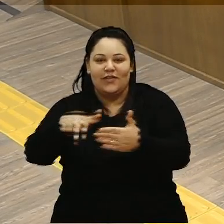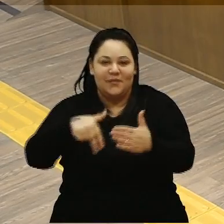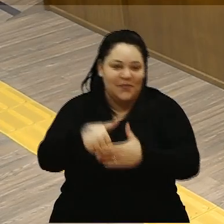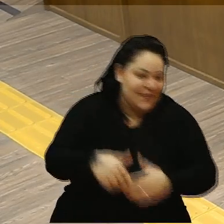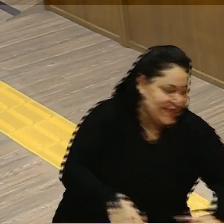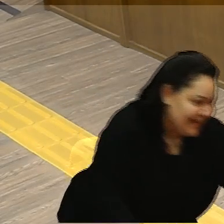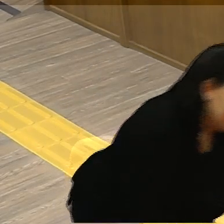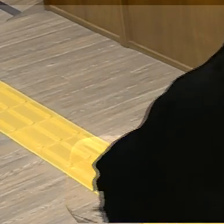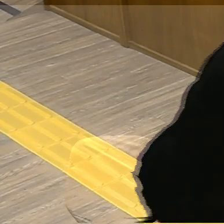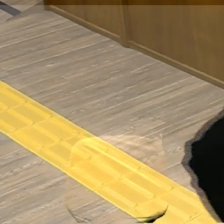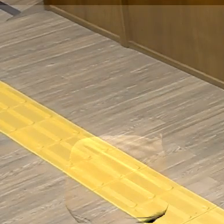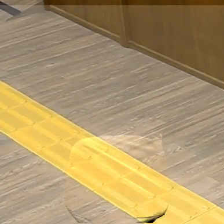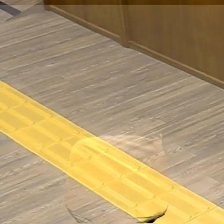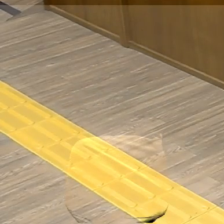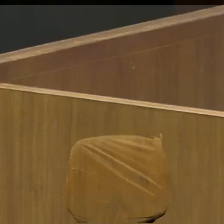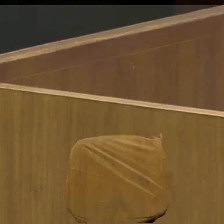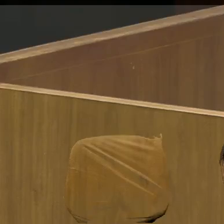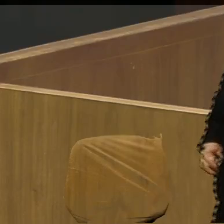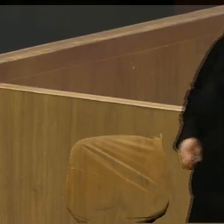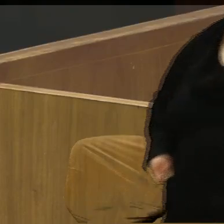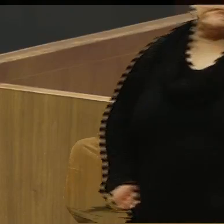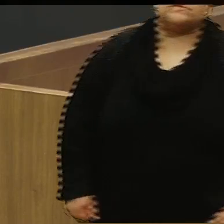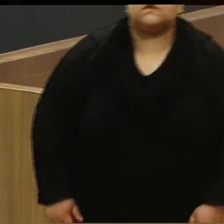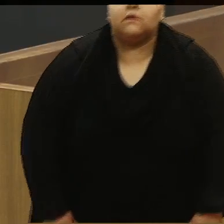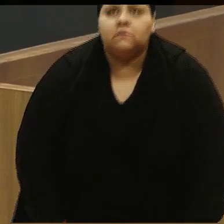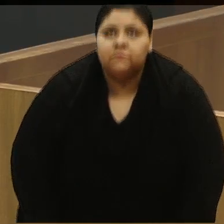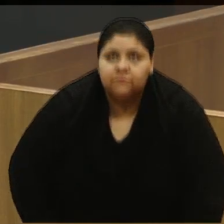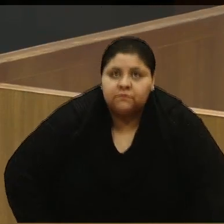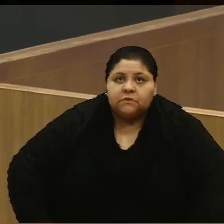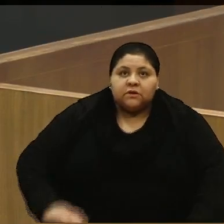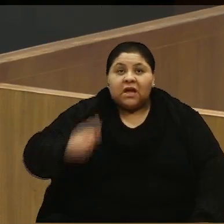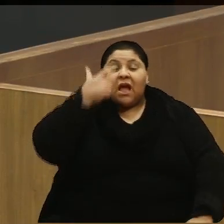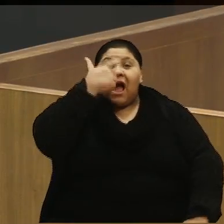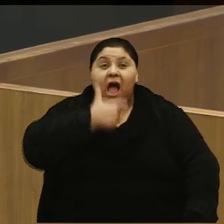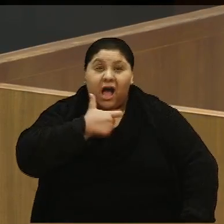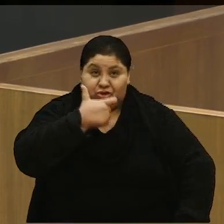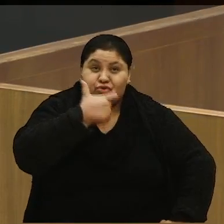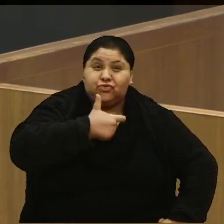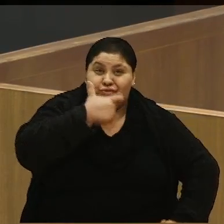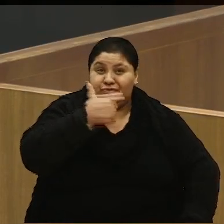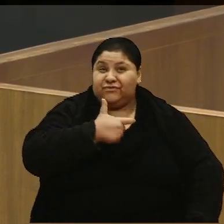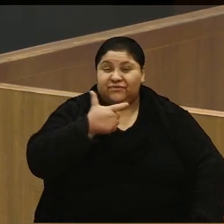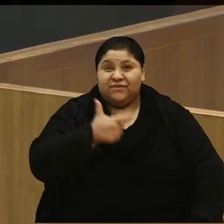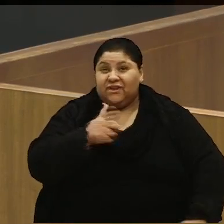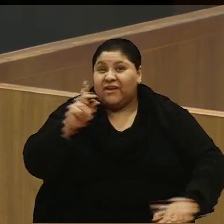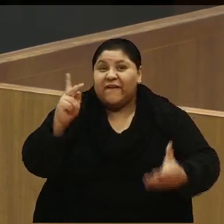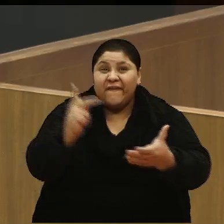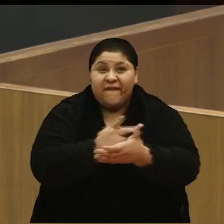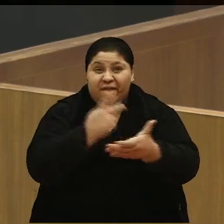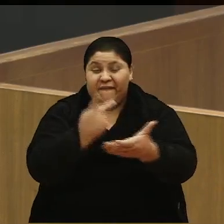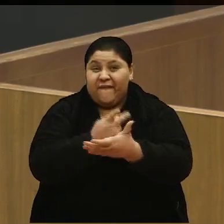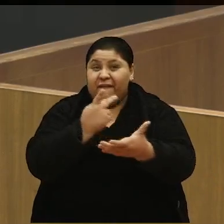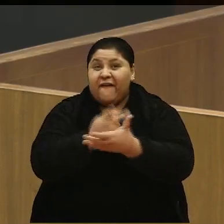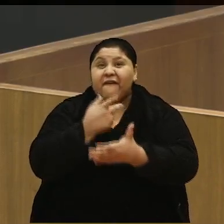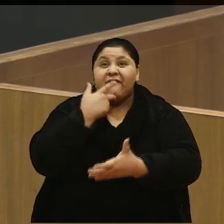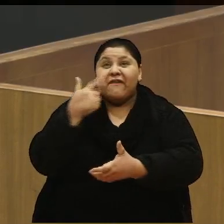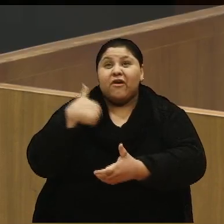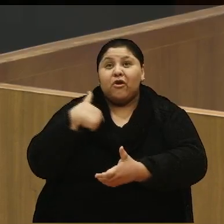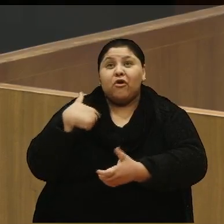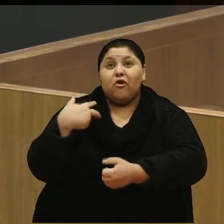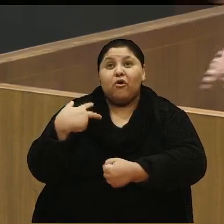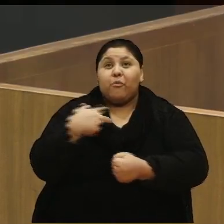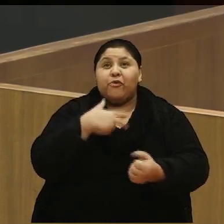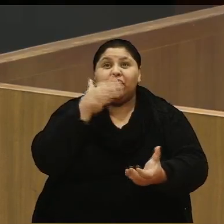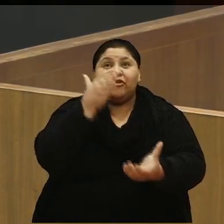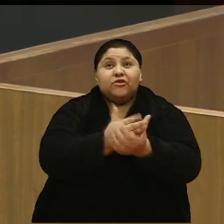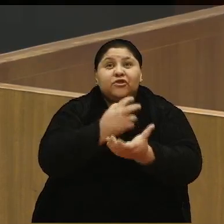tribuna, vereadora Andressa. Não retiro, vereador Fantinel. Acho que o senhor foi muito infeliz quando o senhor insinuou que eu poderia sofrer um processo de